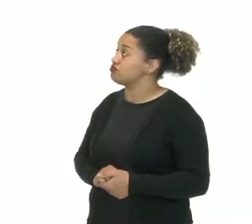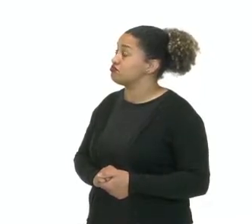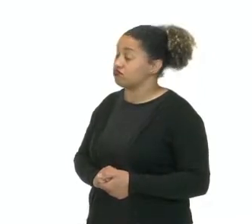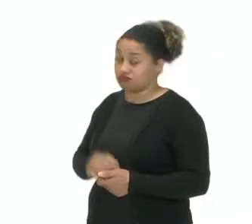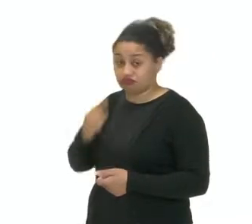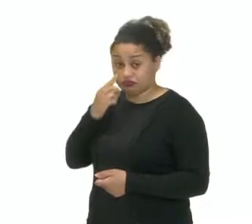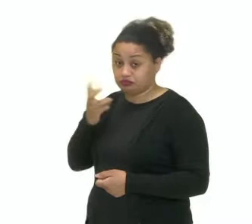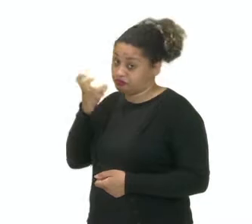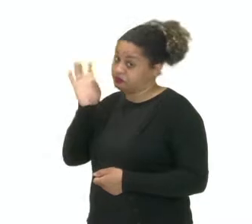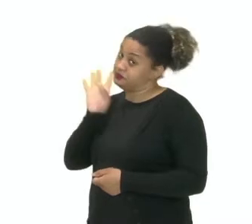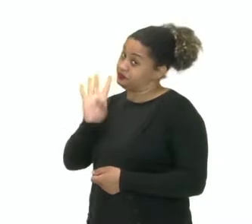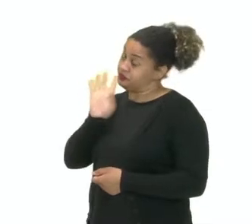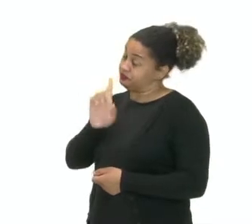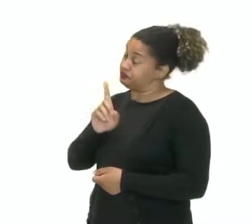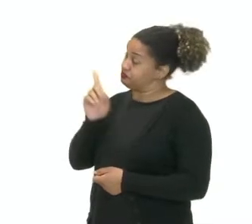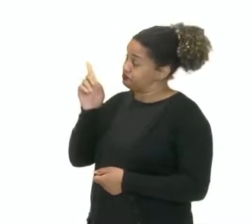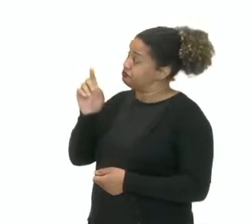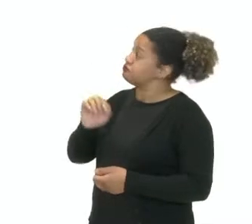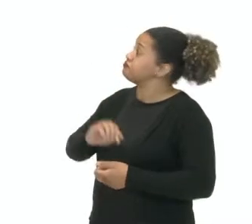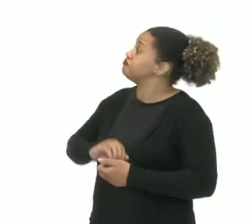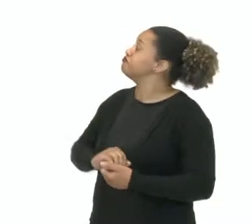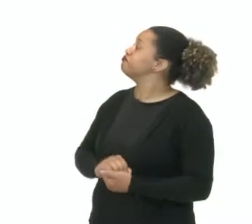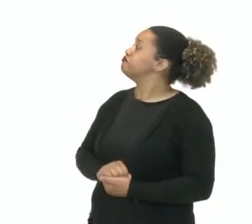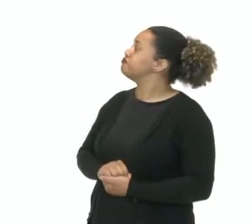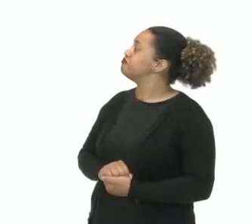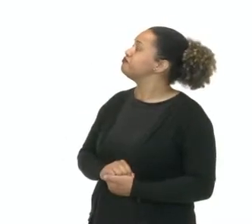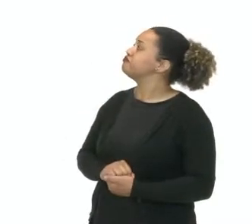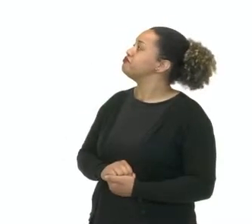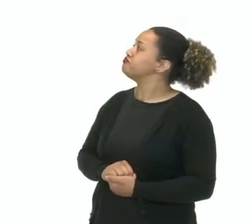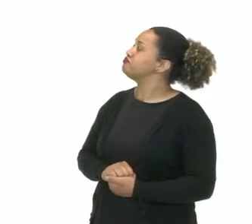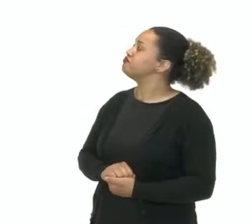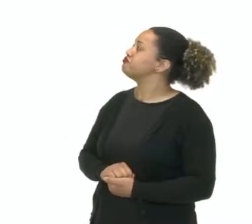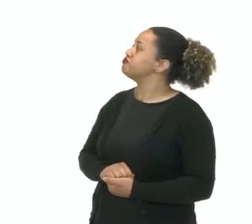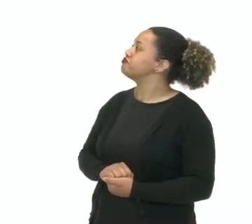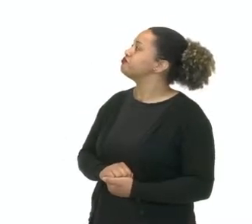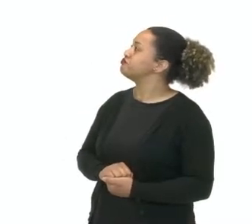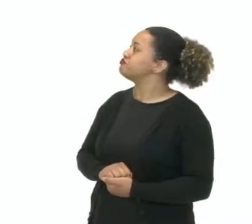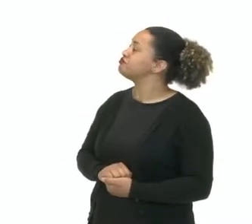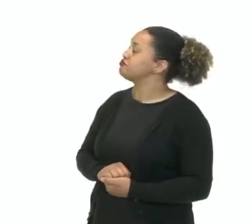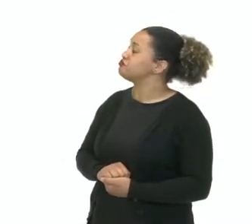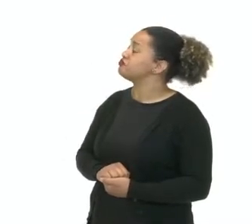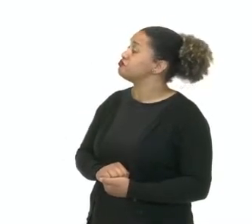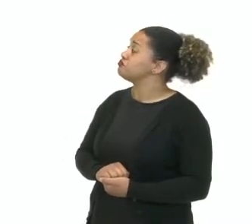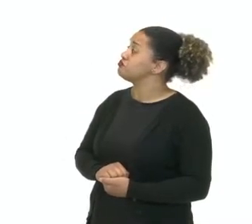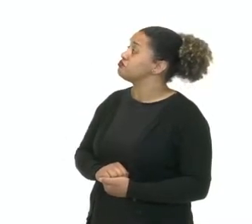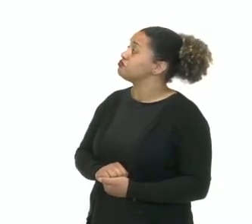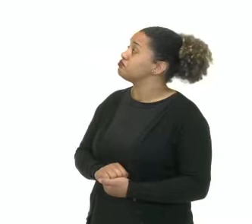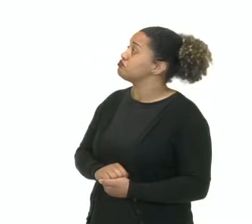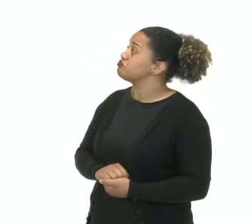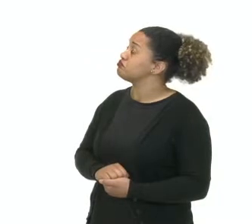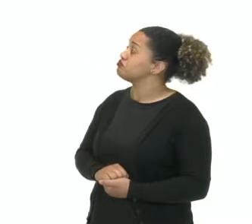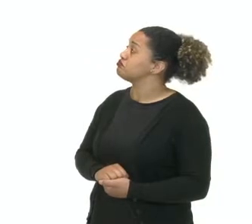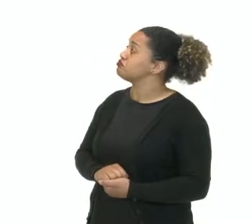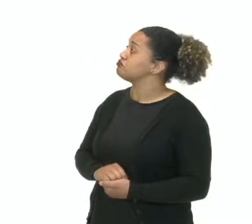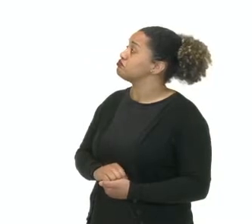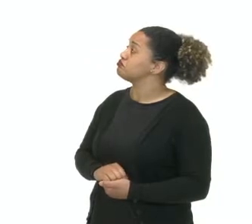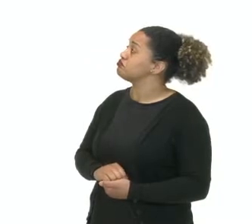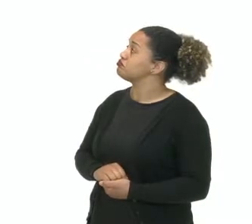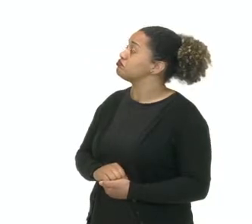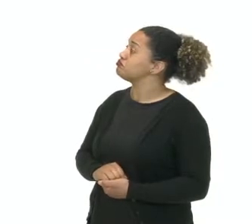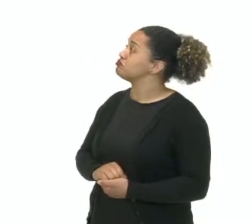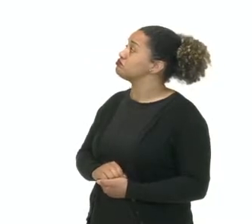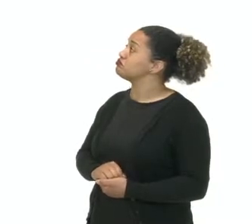isso. O significado dessa ação muitas vezes passa despercebido por grande parte da